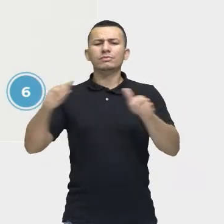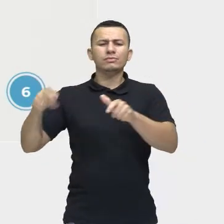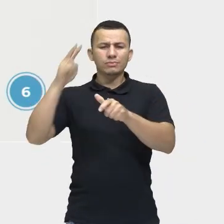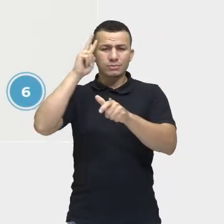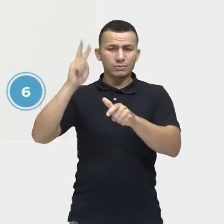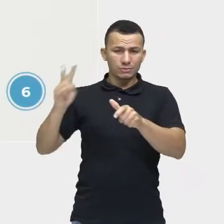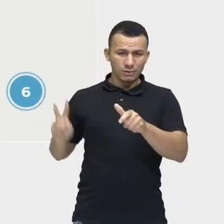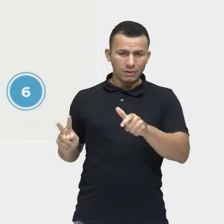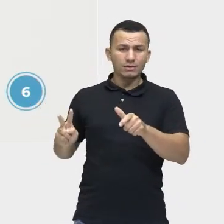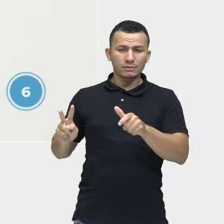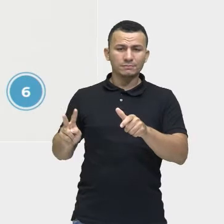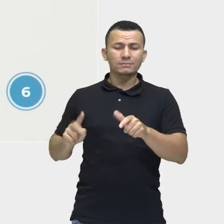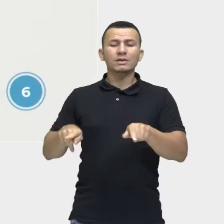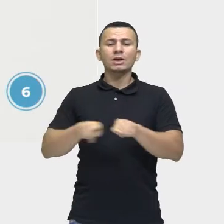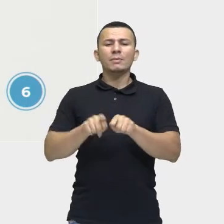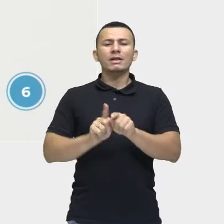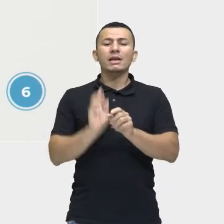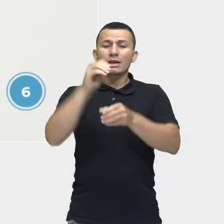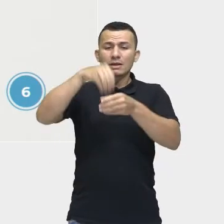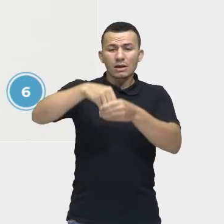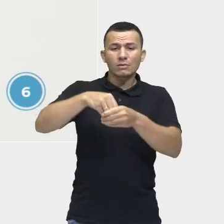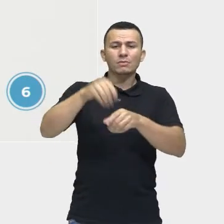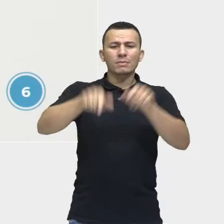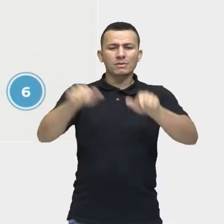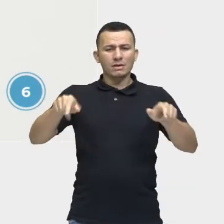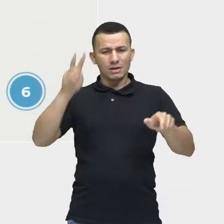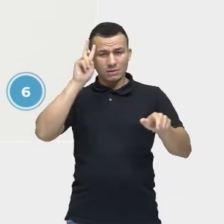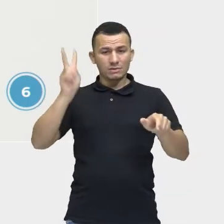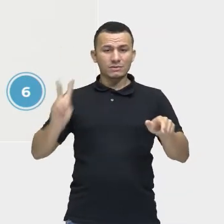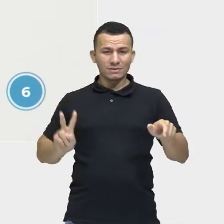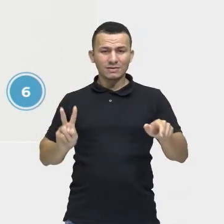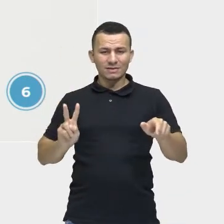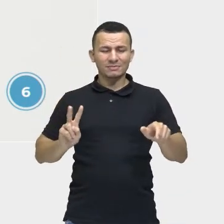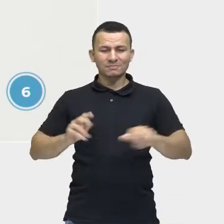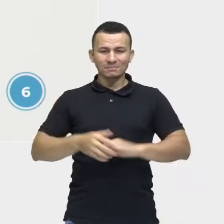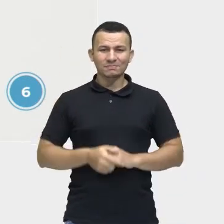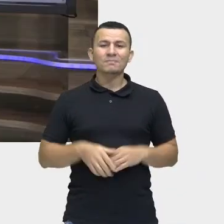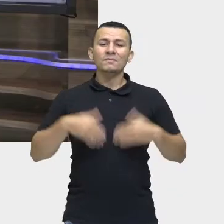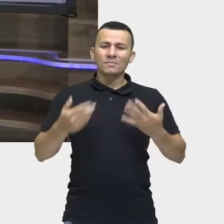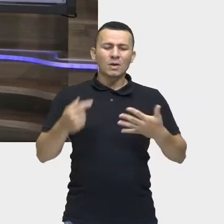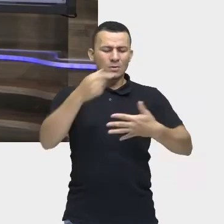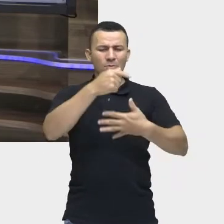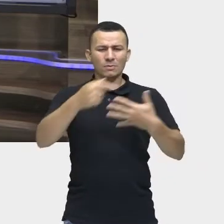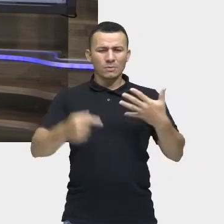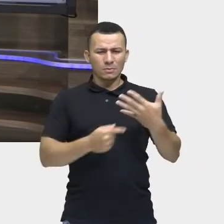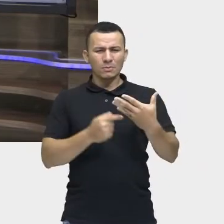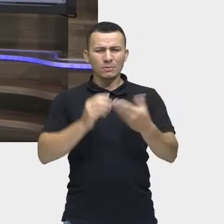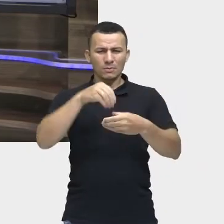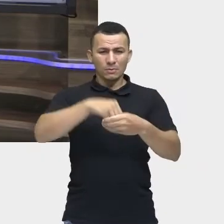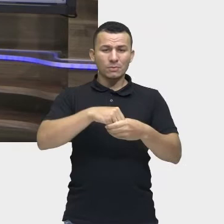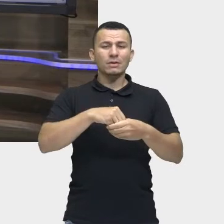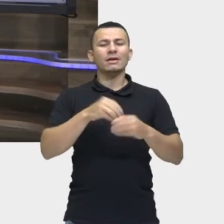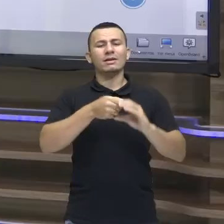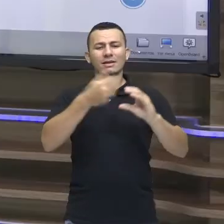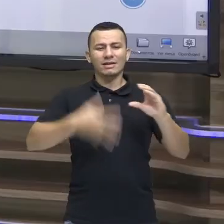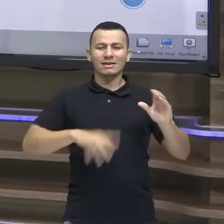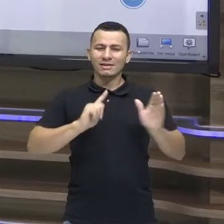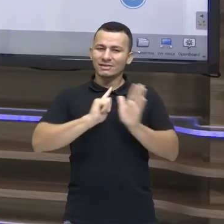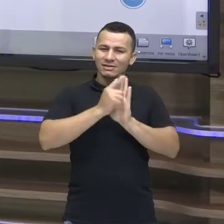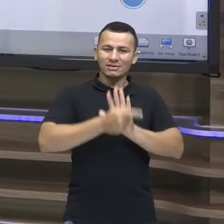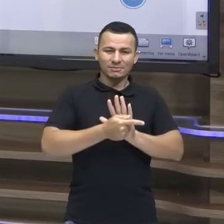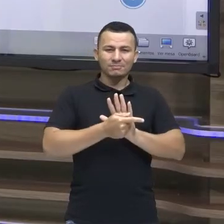a situação, e os personagens. Muito bem. Então já frisamos aí todas as características do